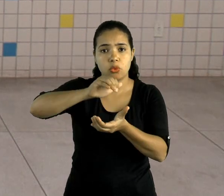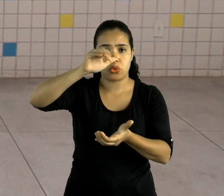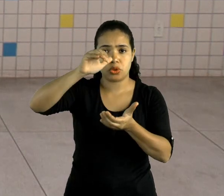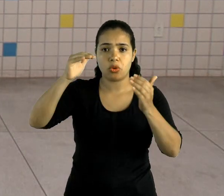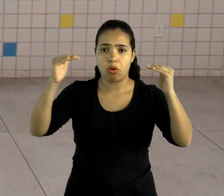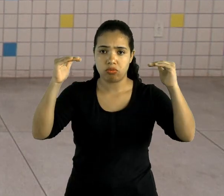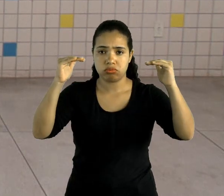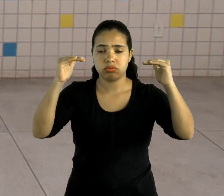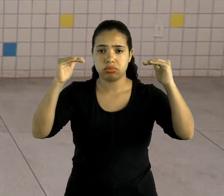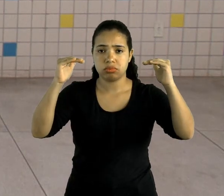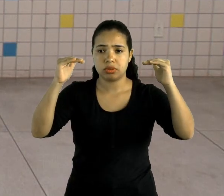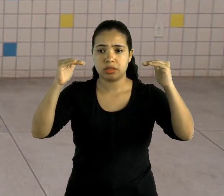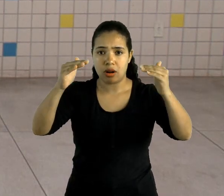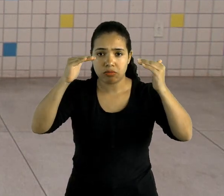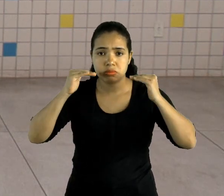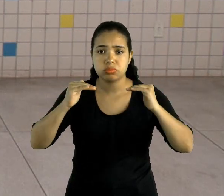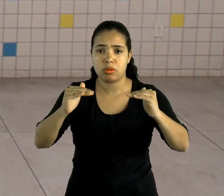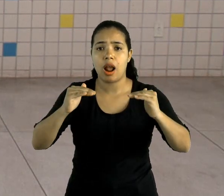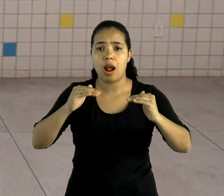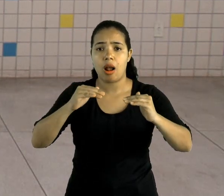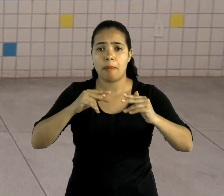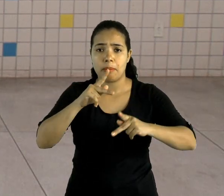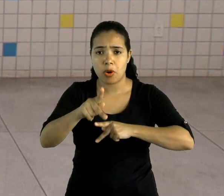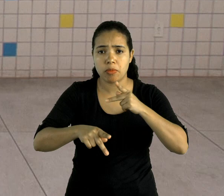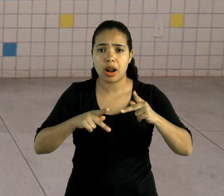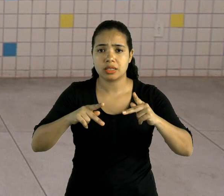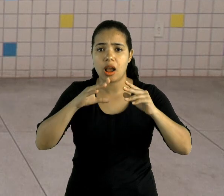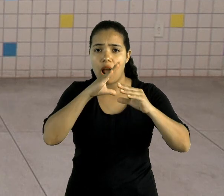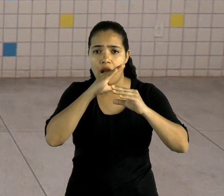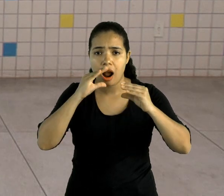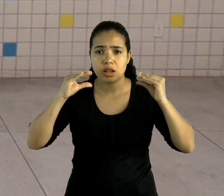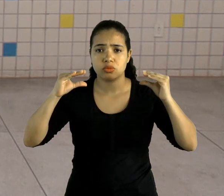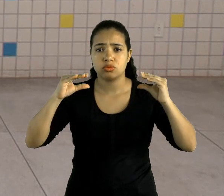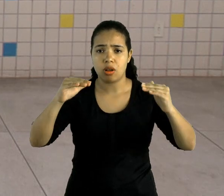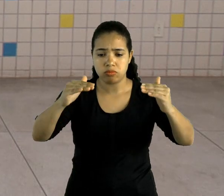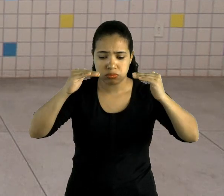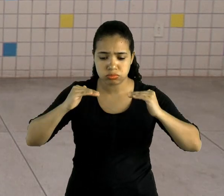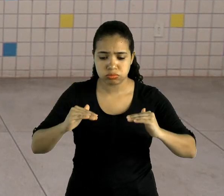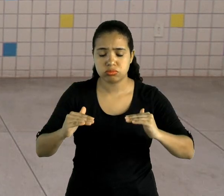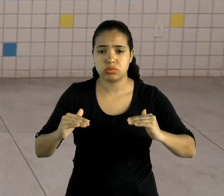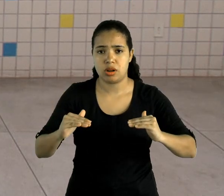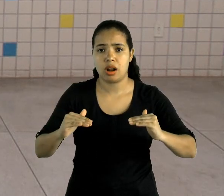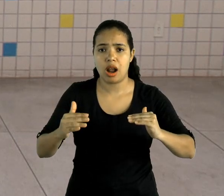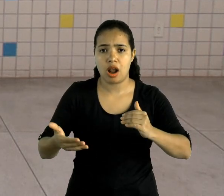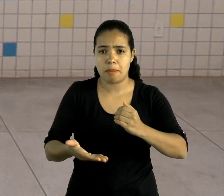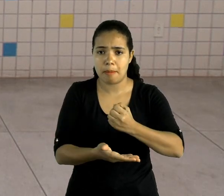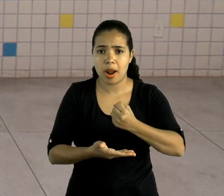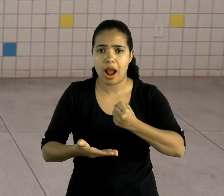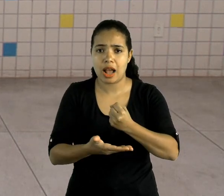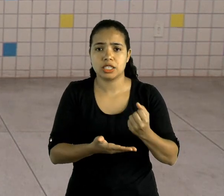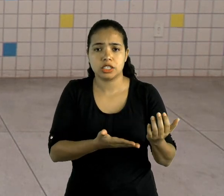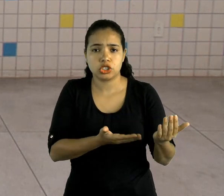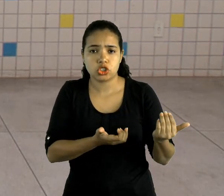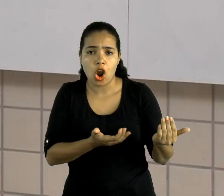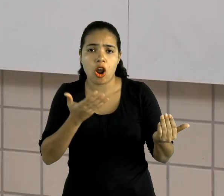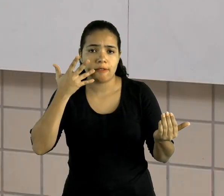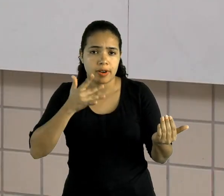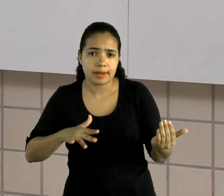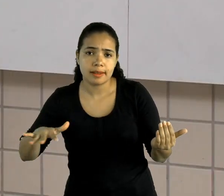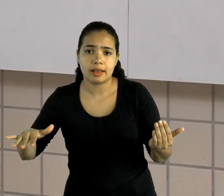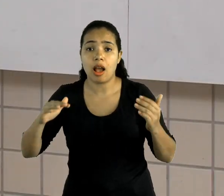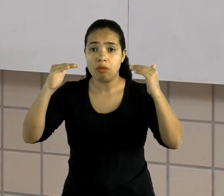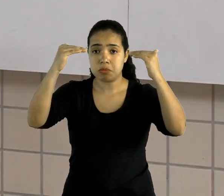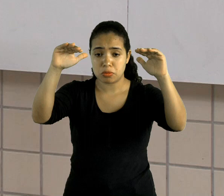seu corpo, a população adulta e na sua base, a população jovem, crianças e jovens. A pirâmide